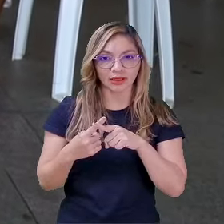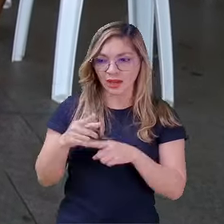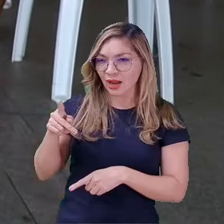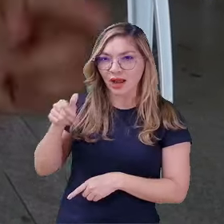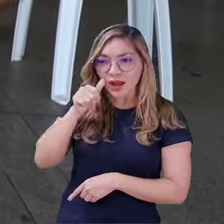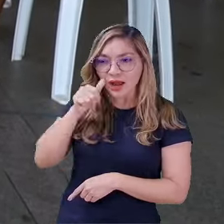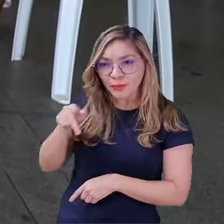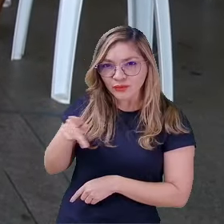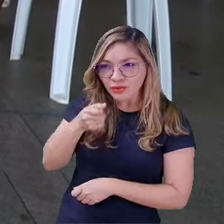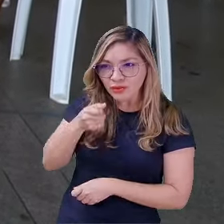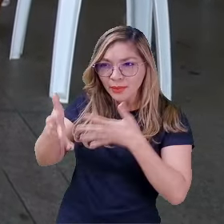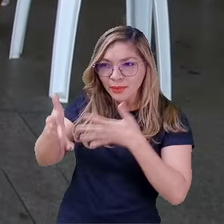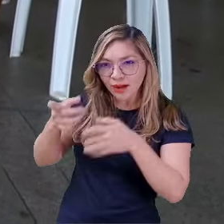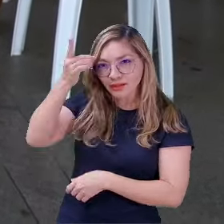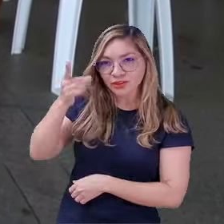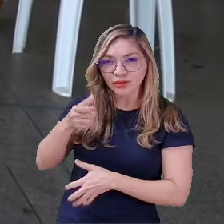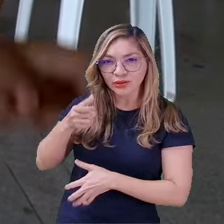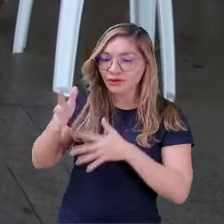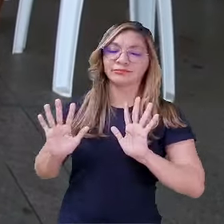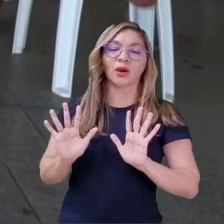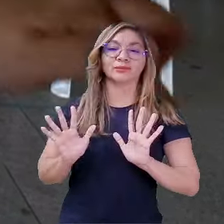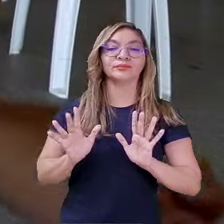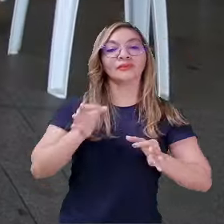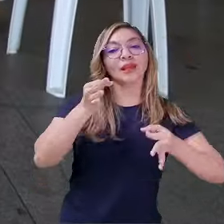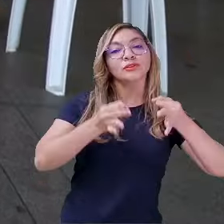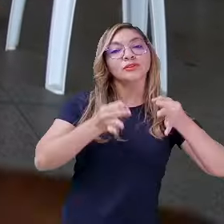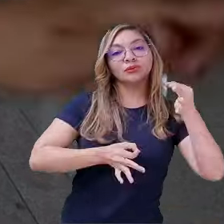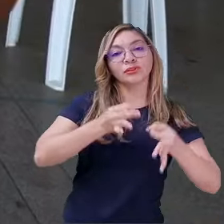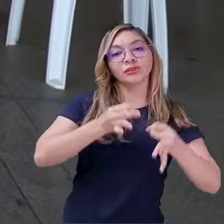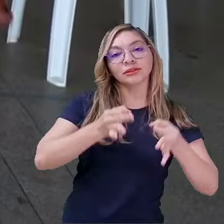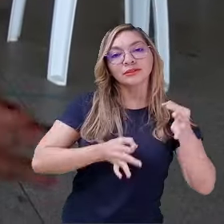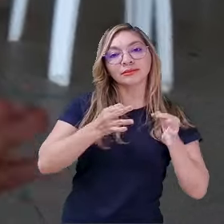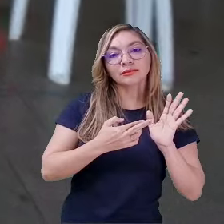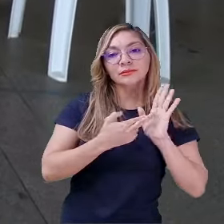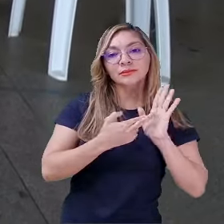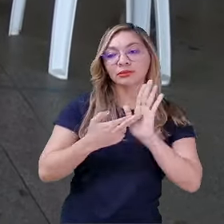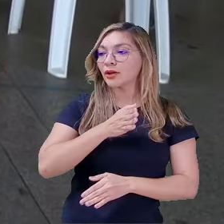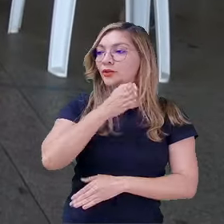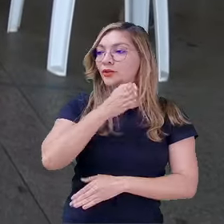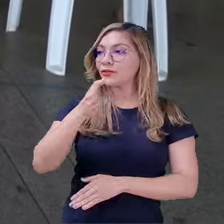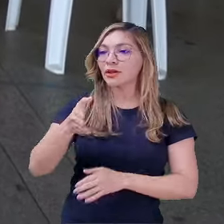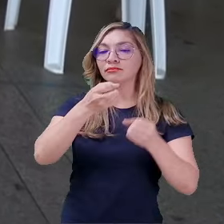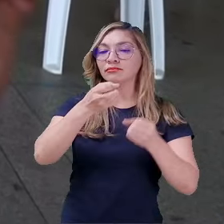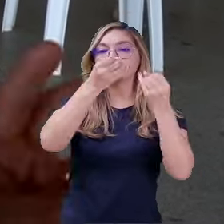justiça vindo até a comunidade e falando sobre um assunto